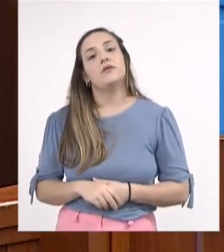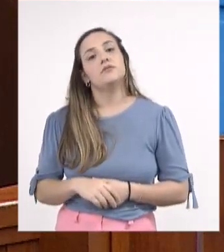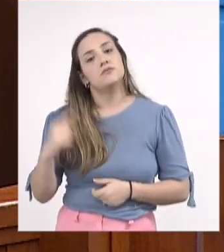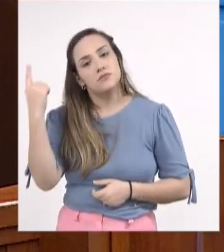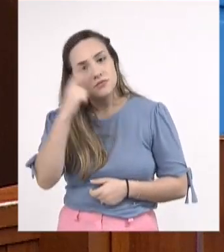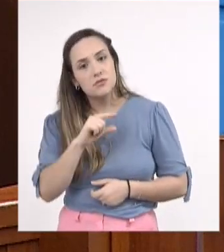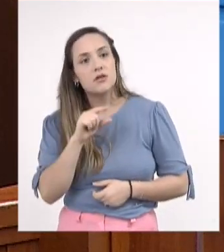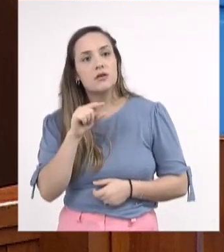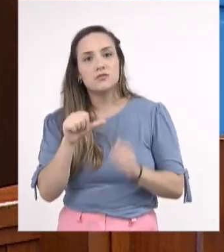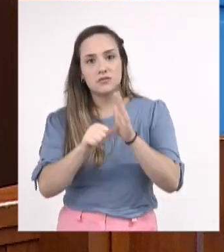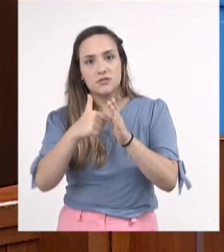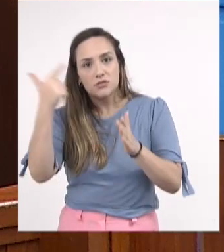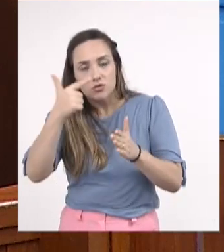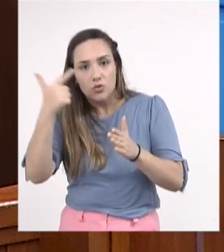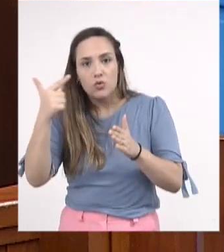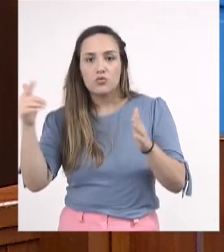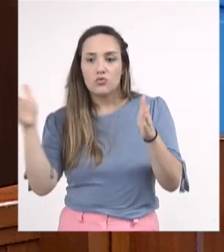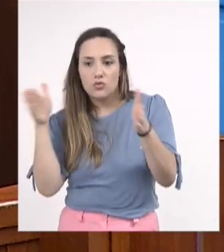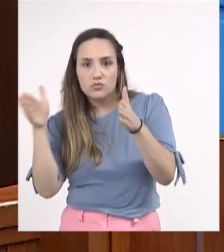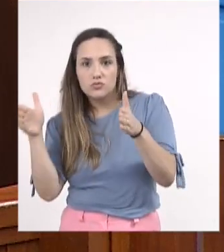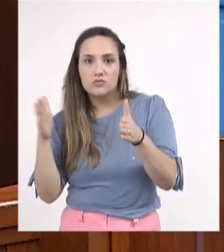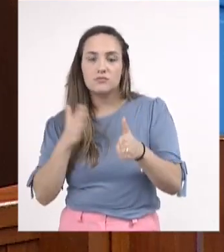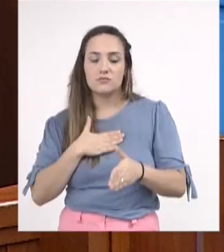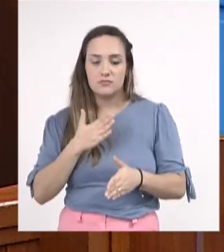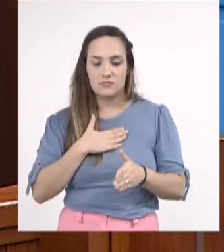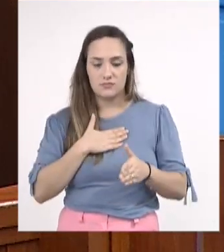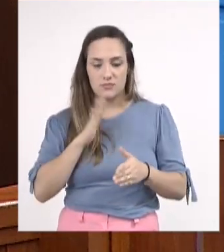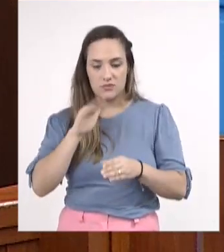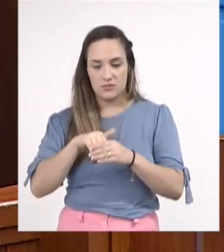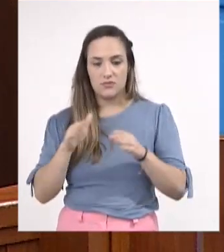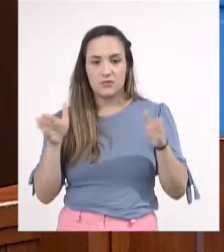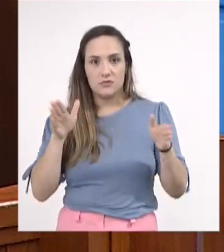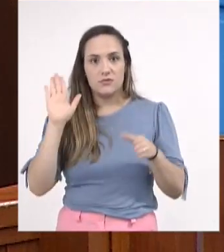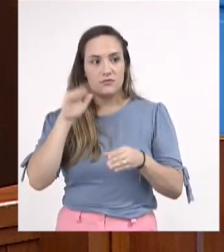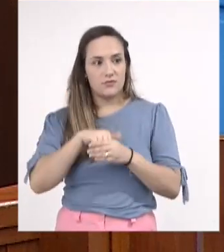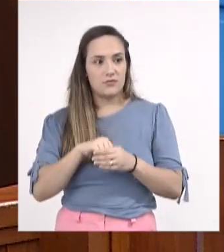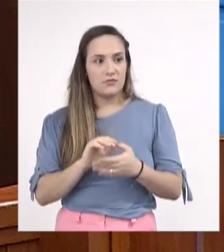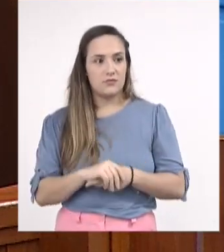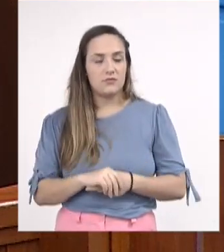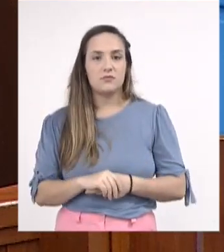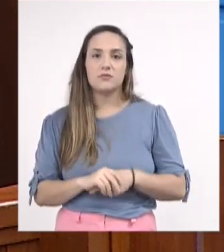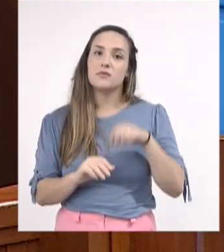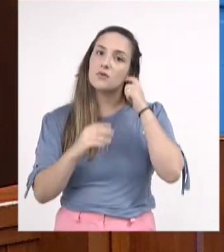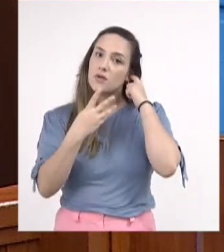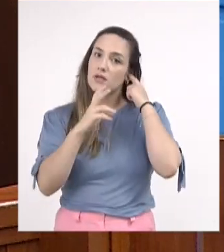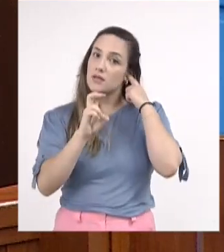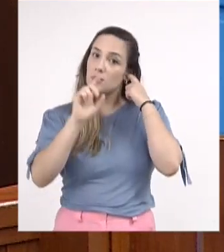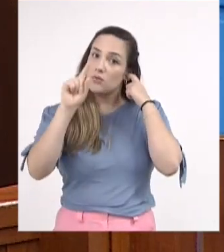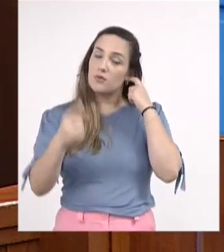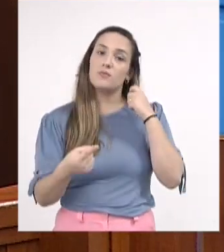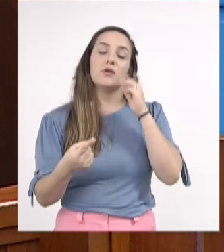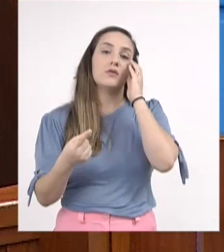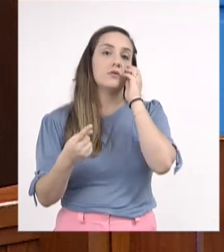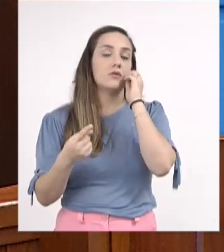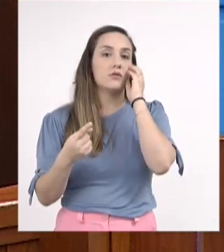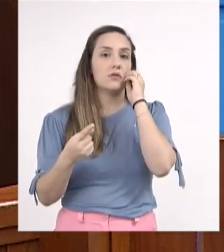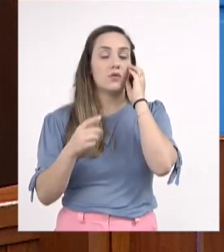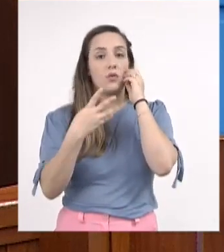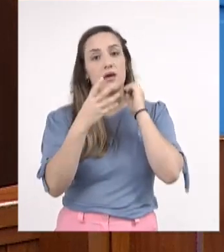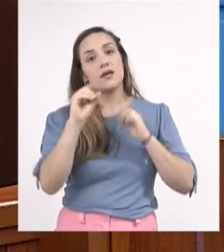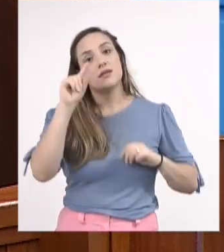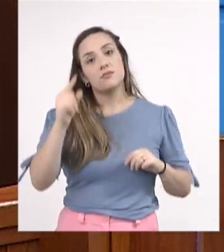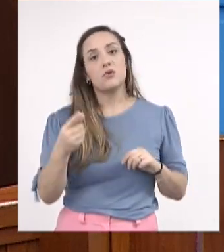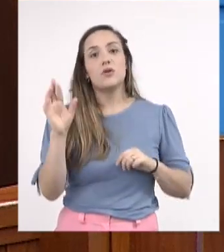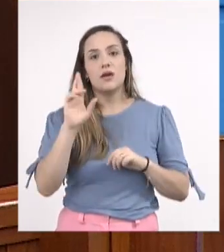a minha campanha custou 40 mil reais de vaquinha na internet sem dinheiro do